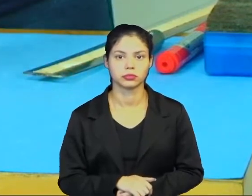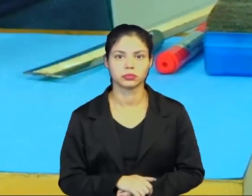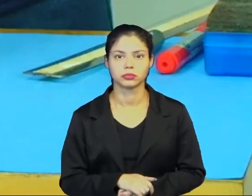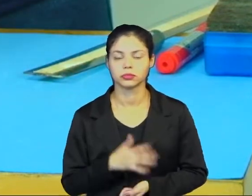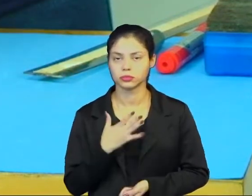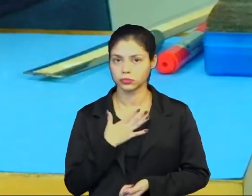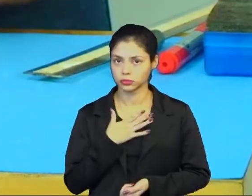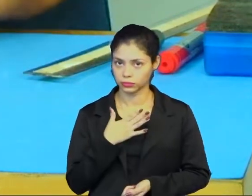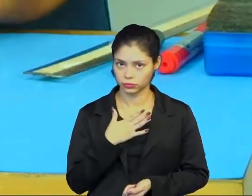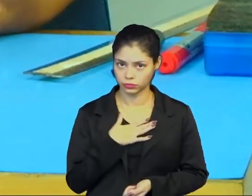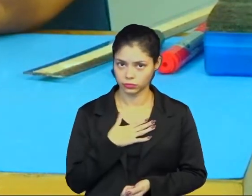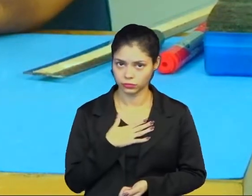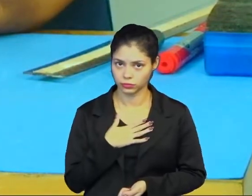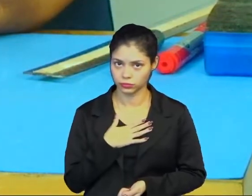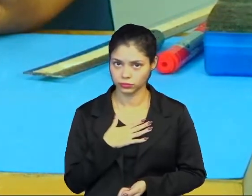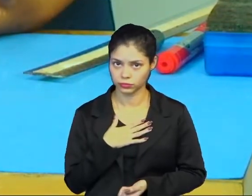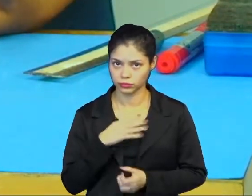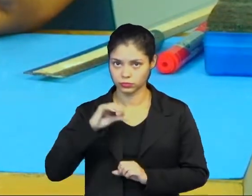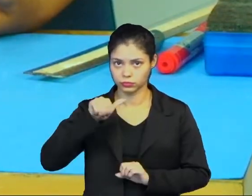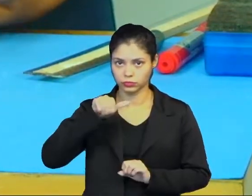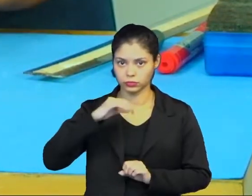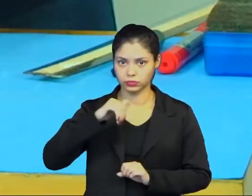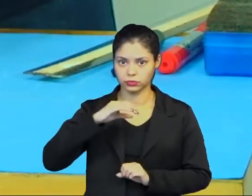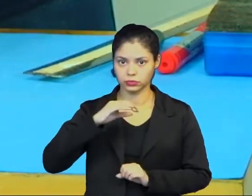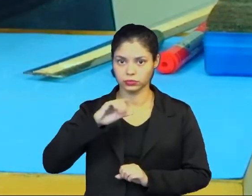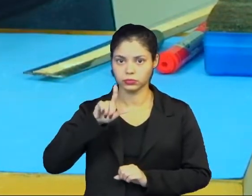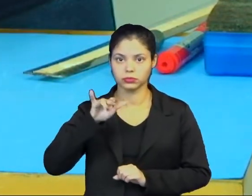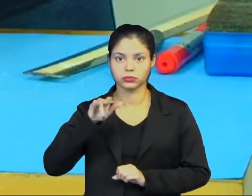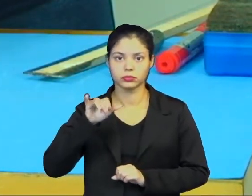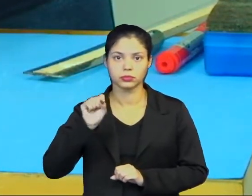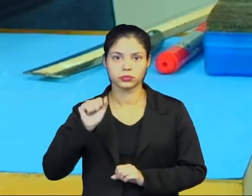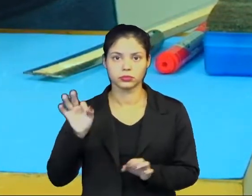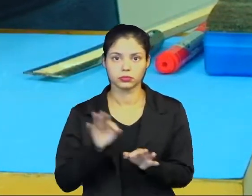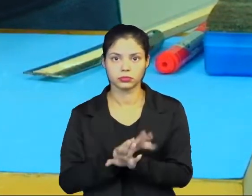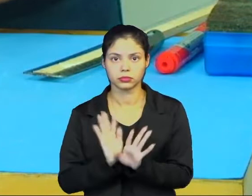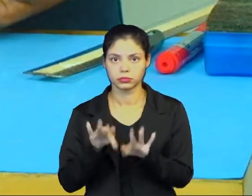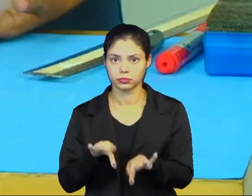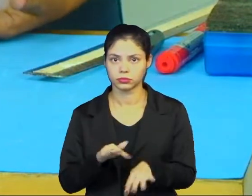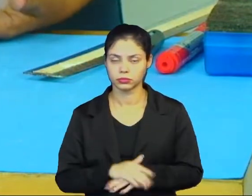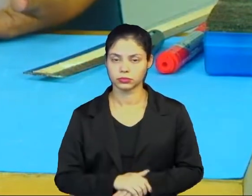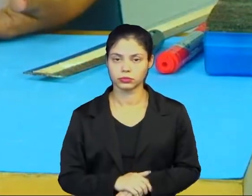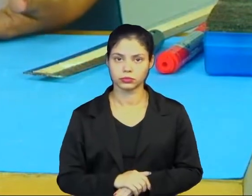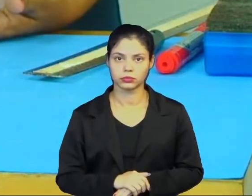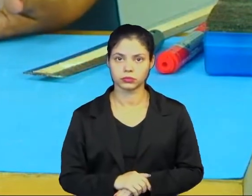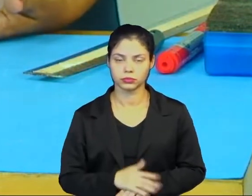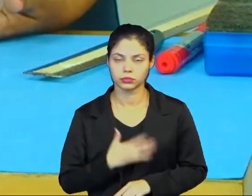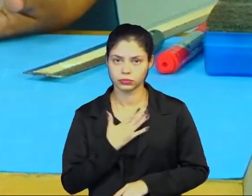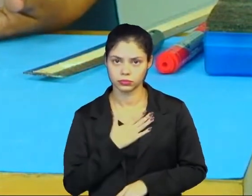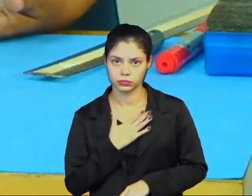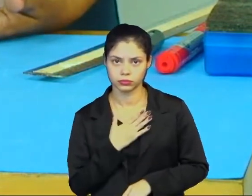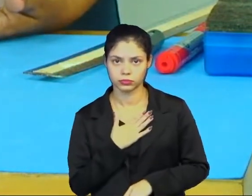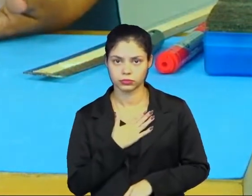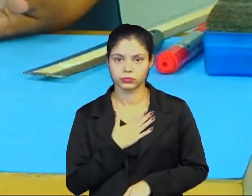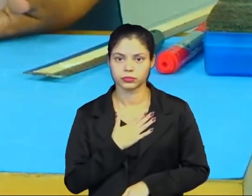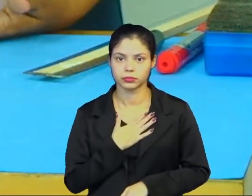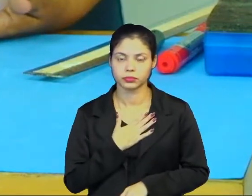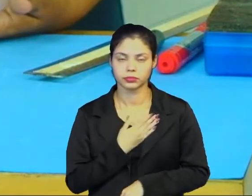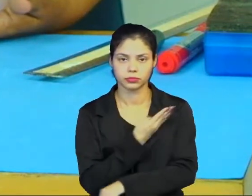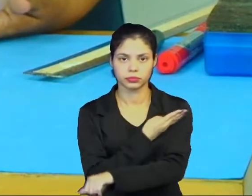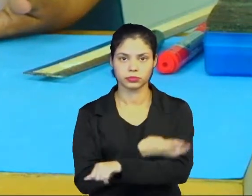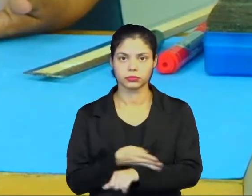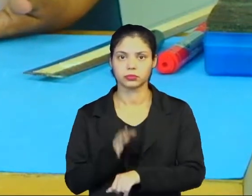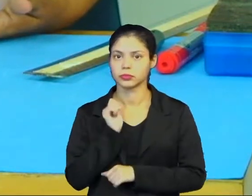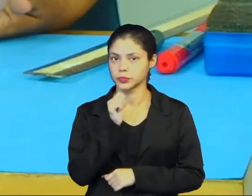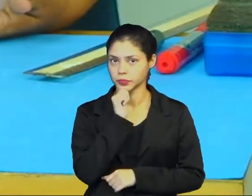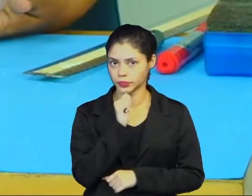Mas a minha coleção de tampinhas lilás já acabou. E a minha coleção de tampinhas